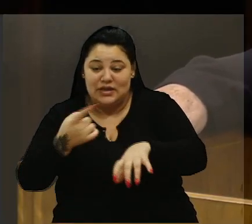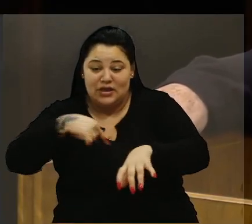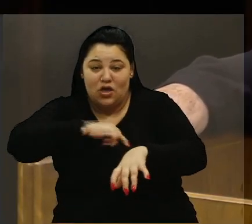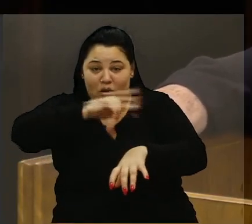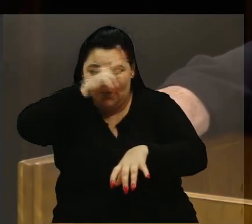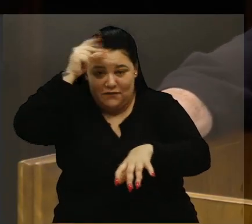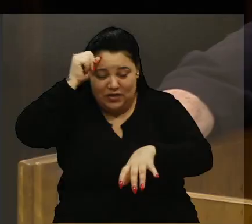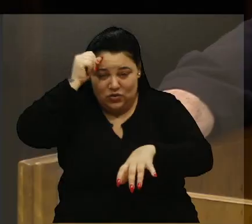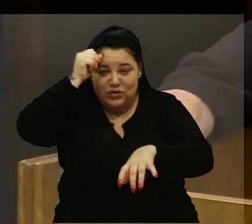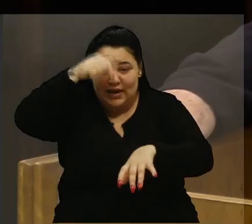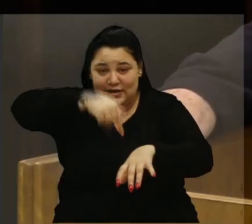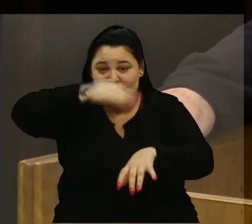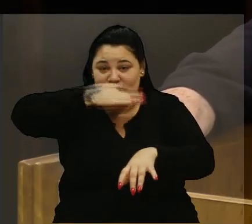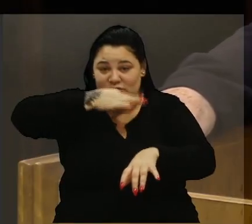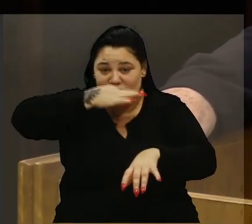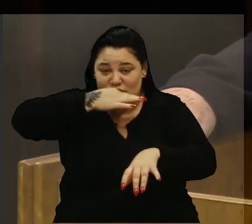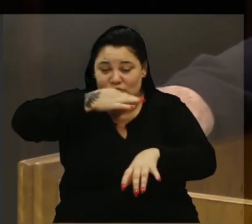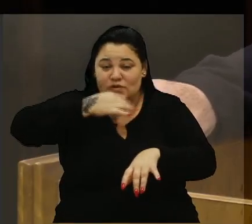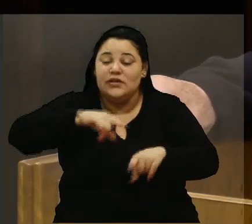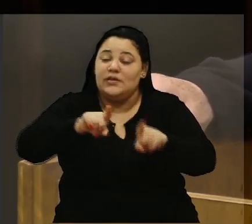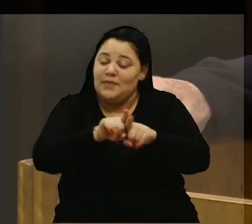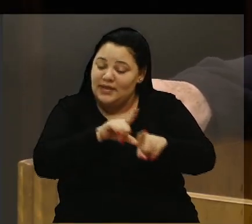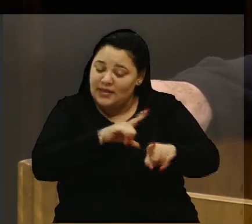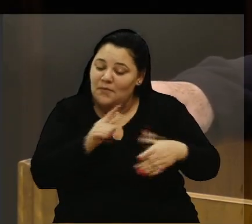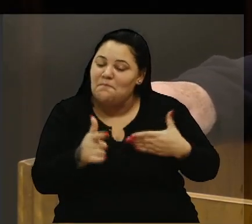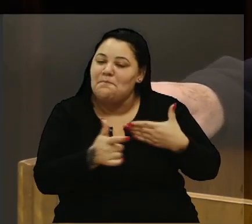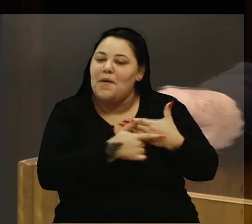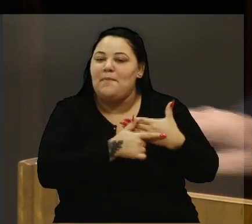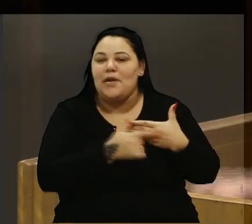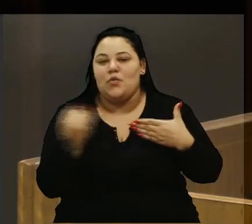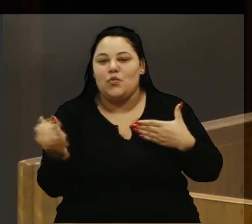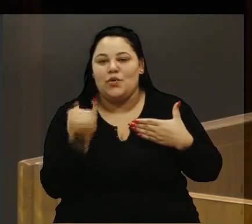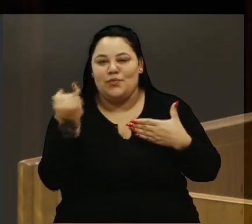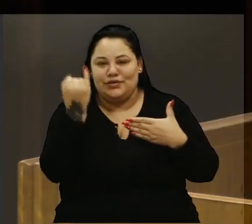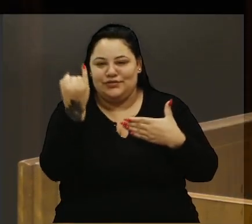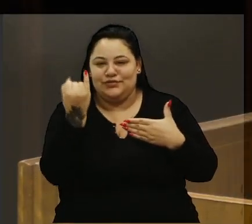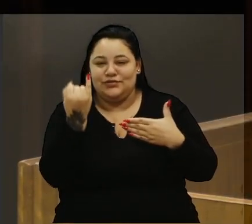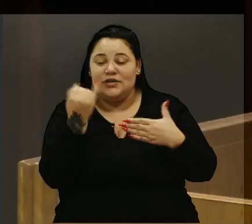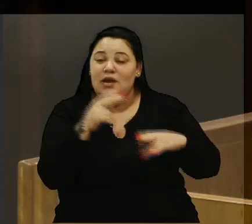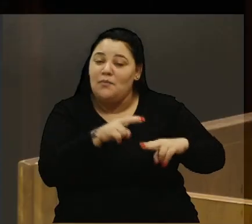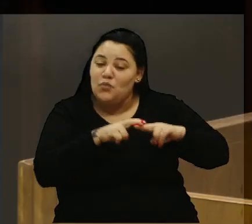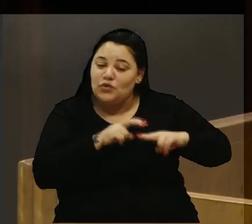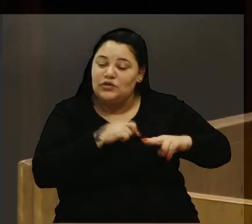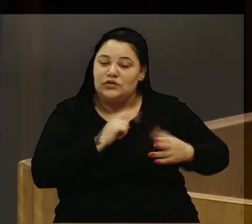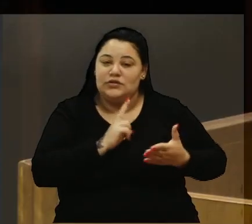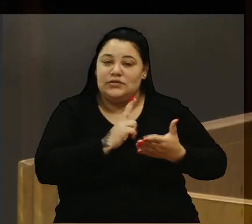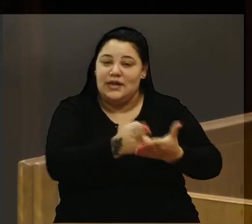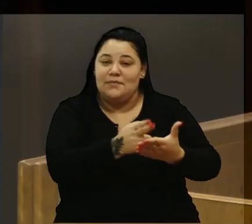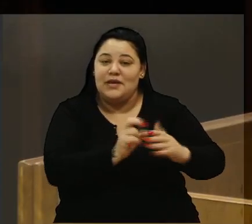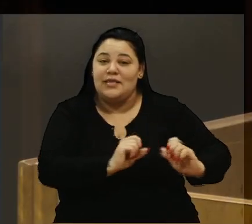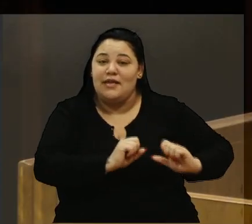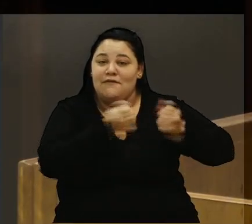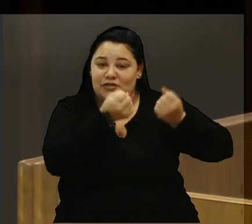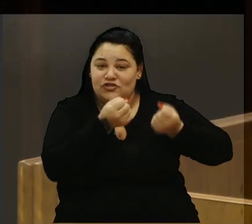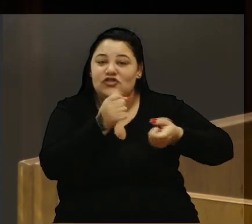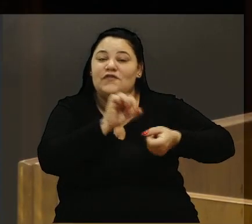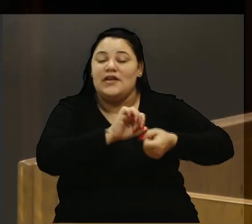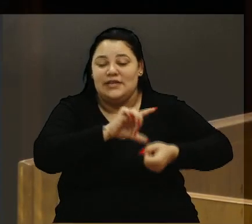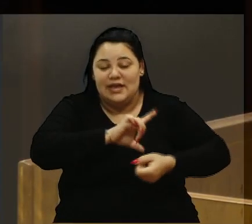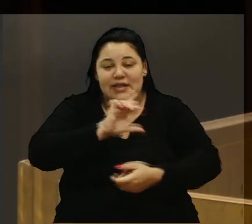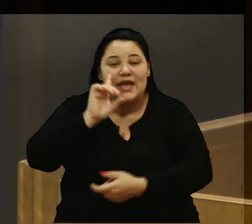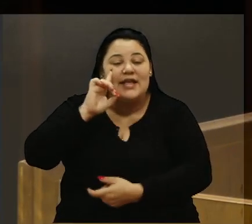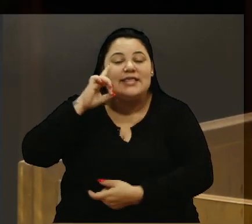prefeitura em Brasília também joga um papel fundamental, e foi nesse sentido que eu sempre defendi a ideia de que